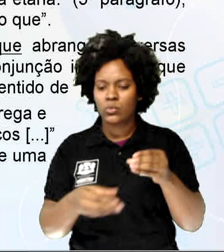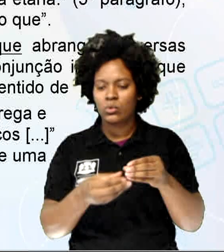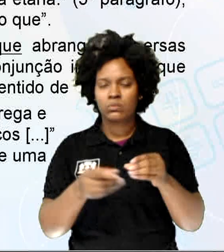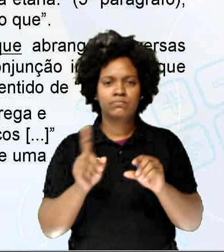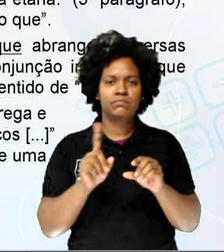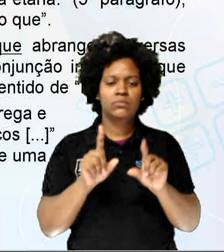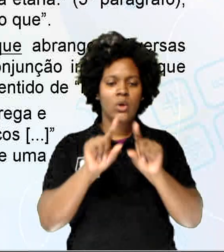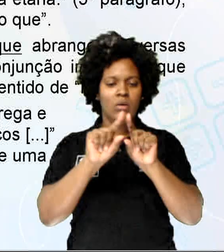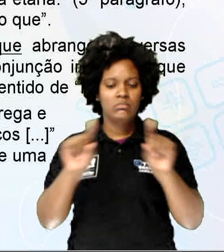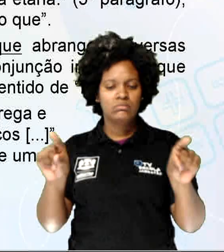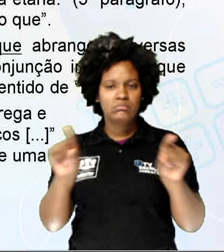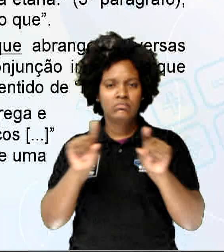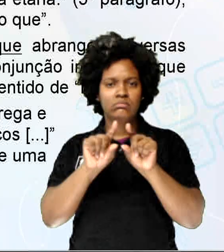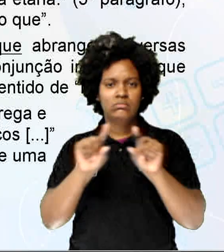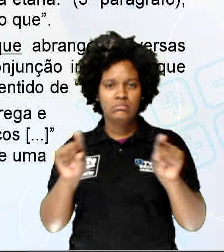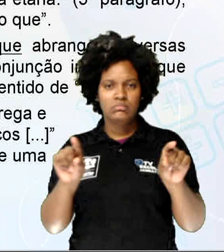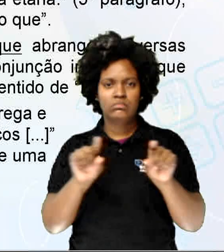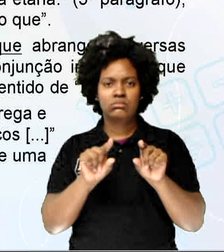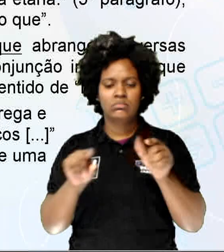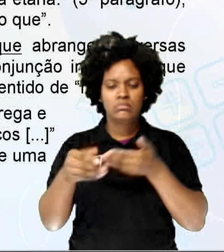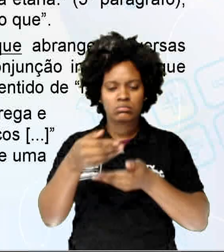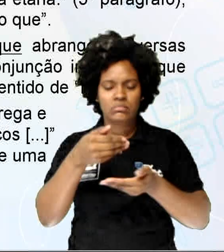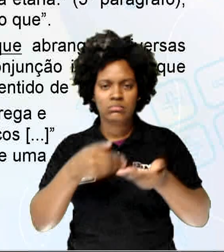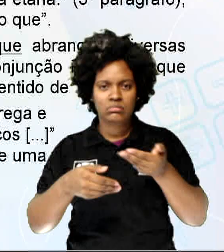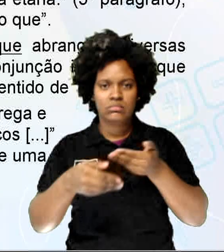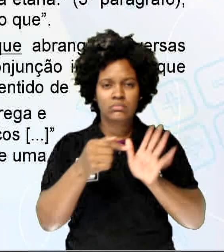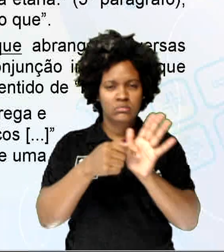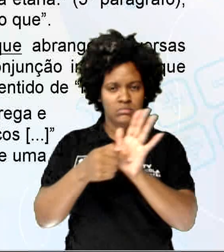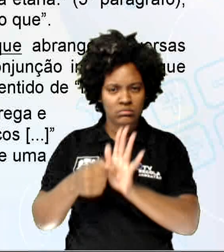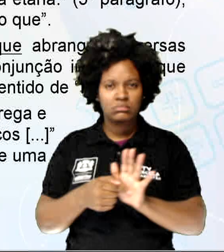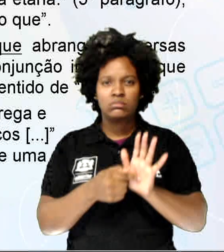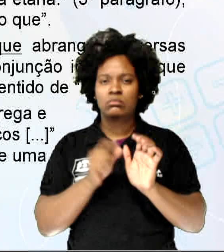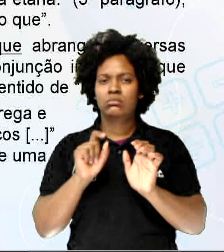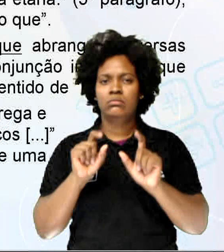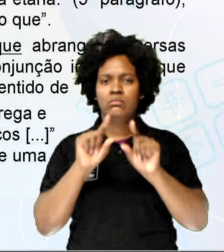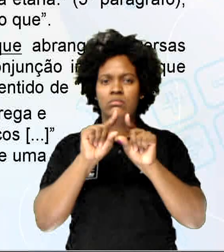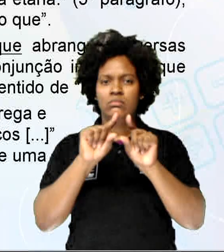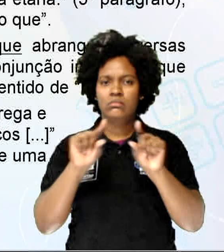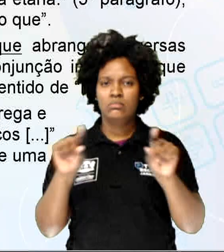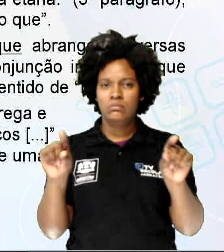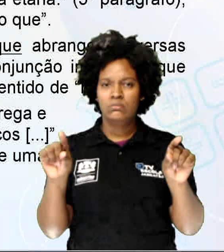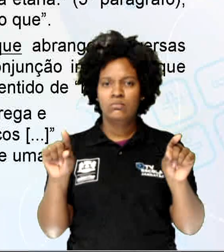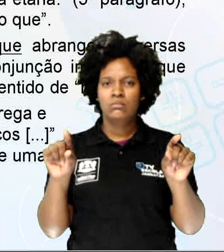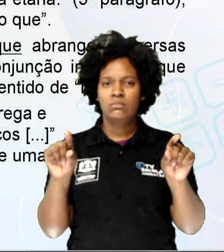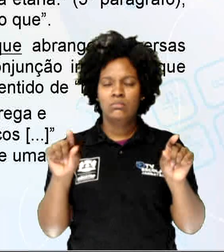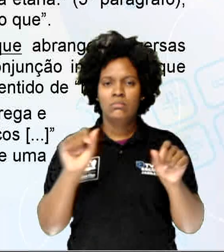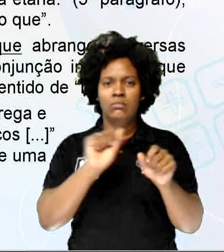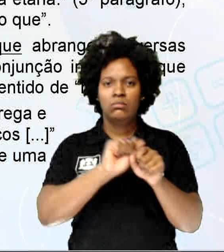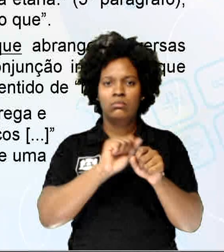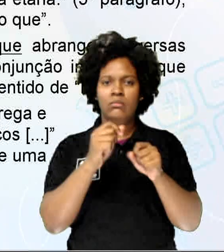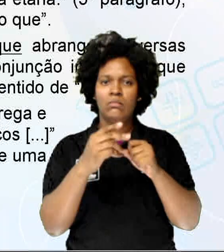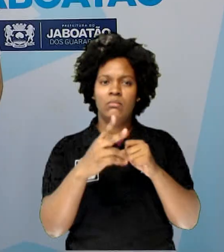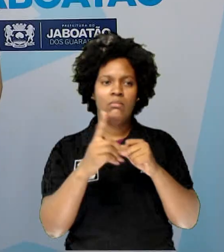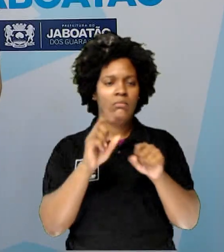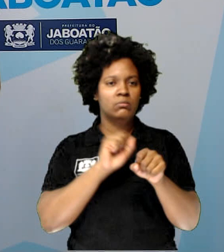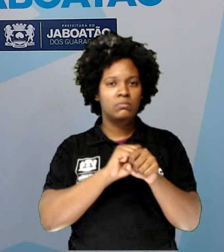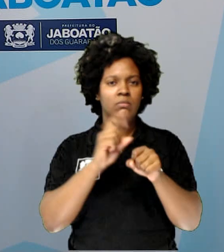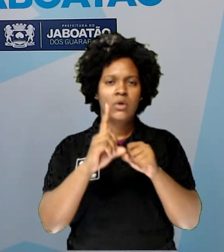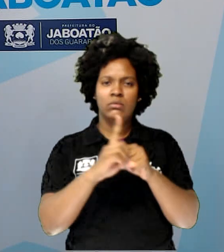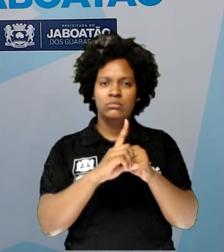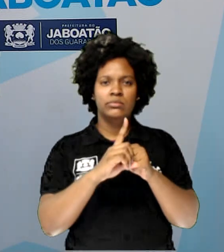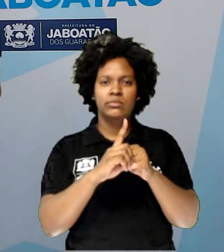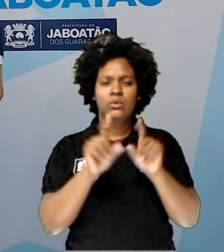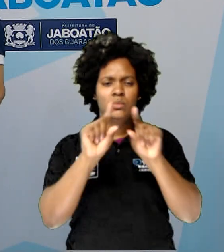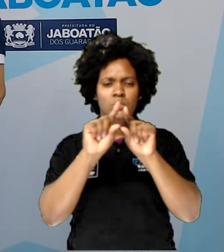está fazendo, né, a relação que ele cria aí é de uma oração adjetiva e não de uma oração que